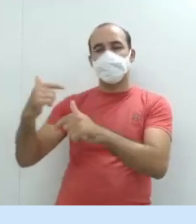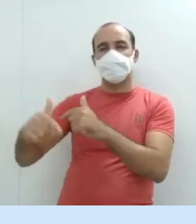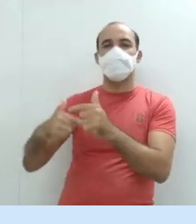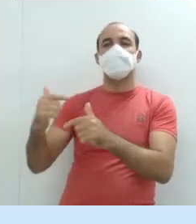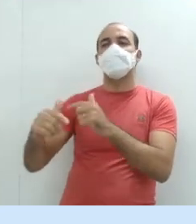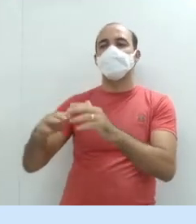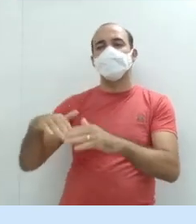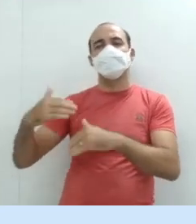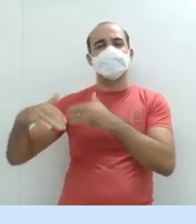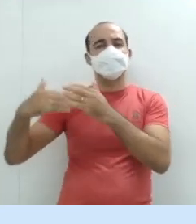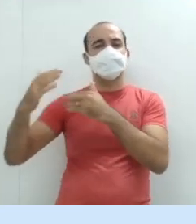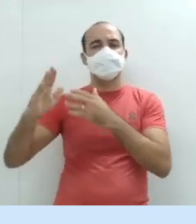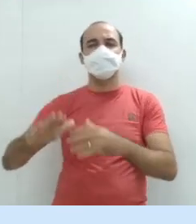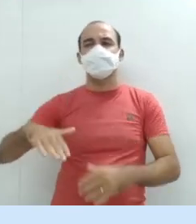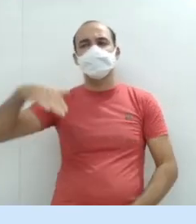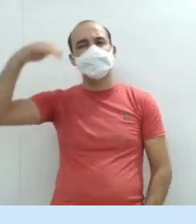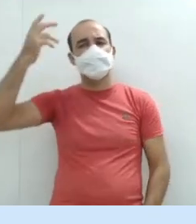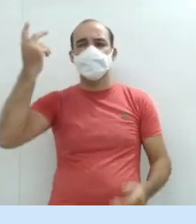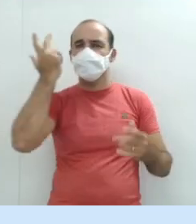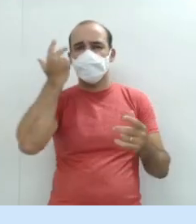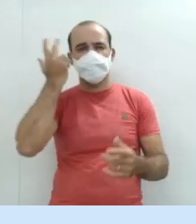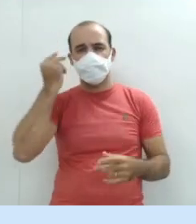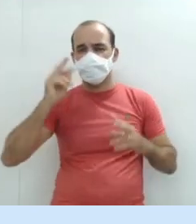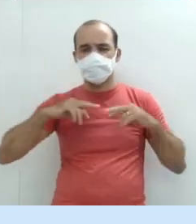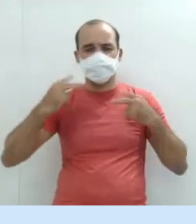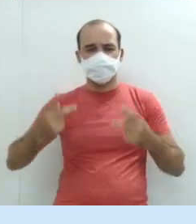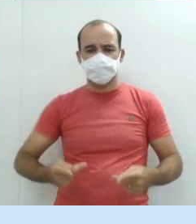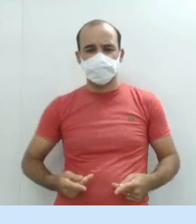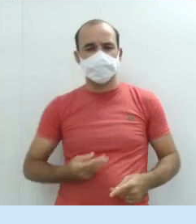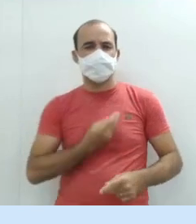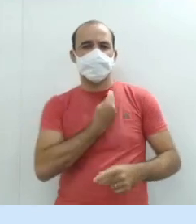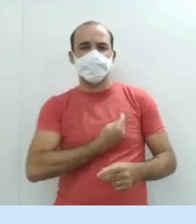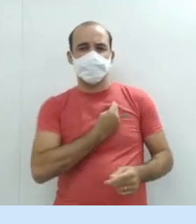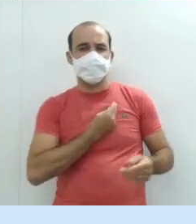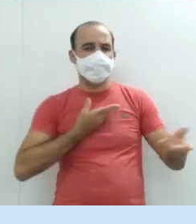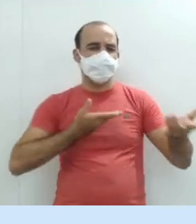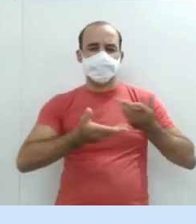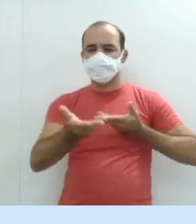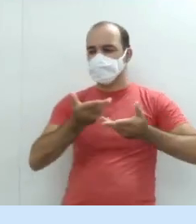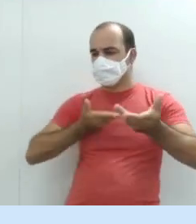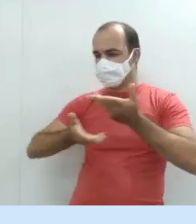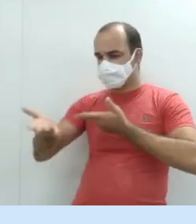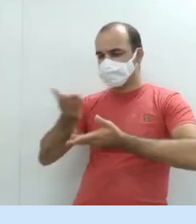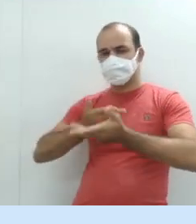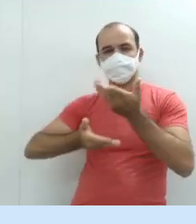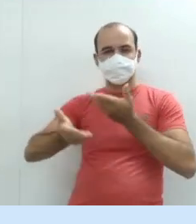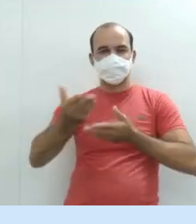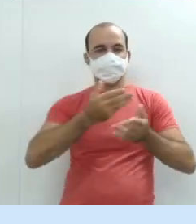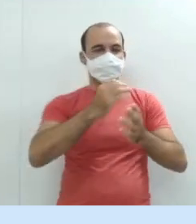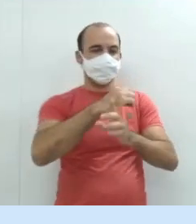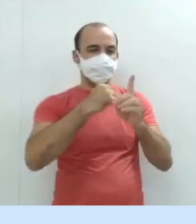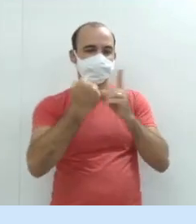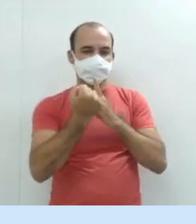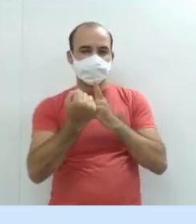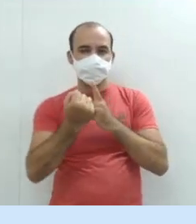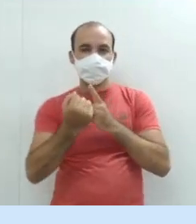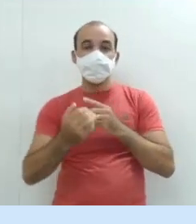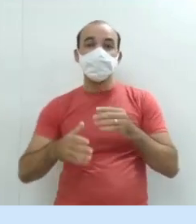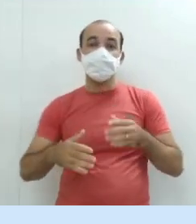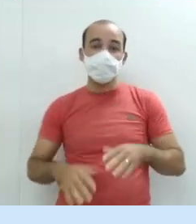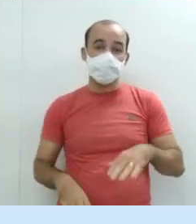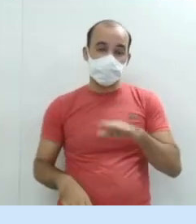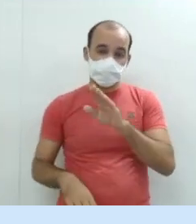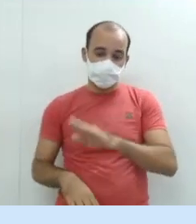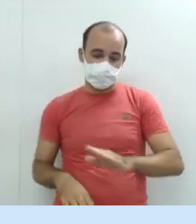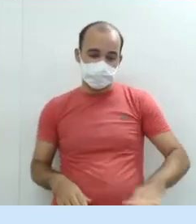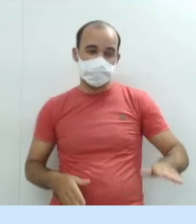que viver nesses grupos sociais. Então a criança, ao nascer, ela começa agora a passar pelo processo que a